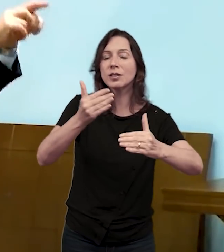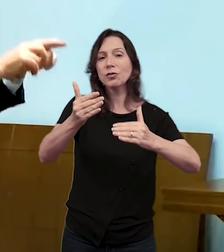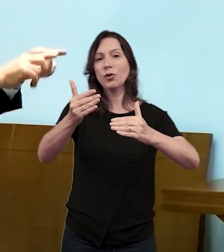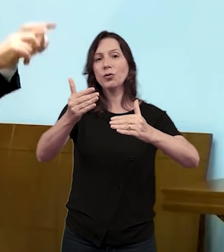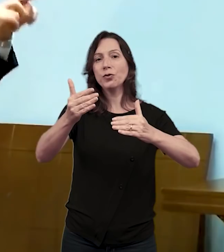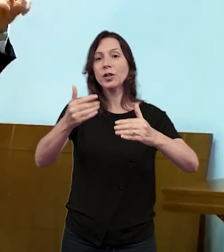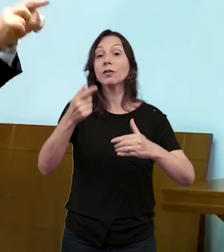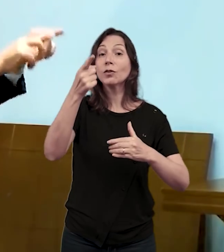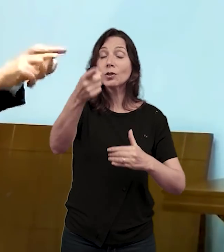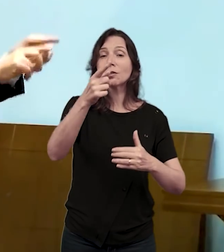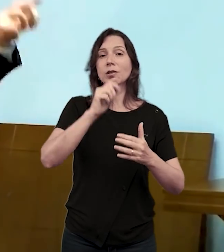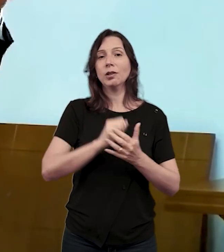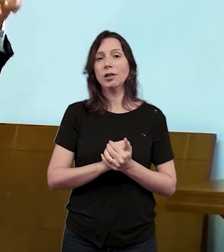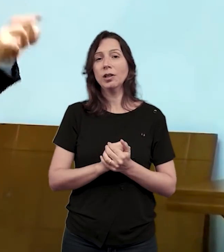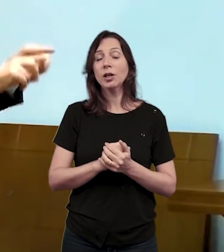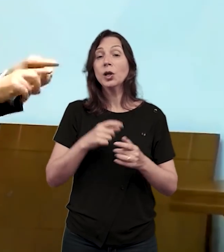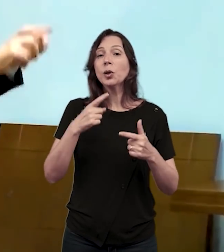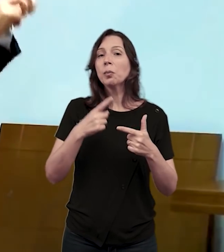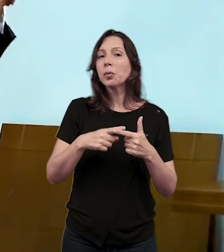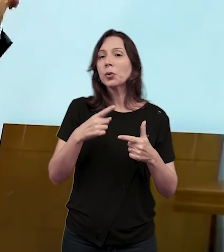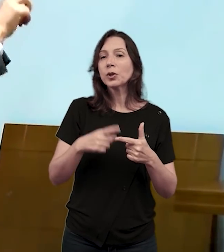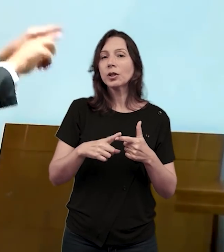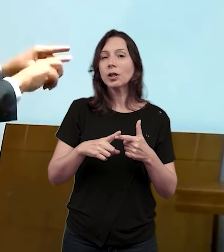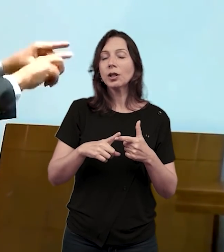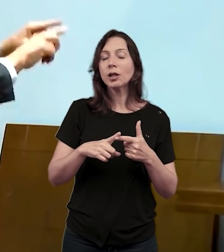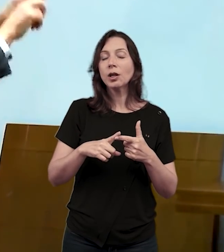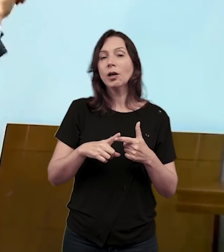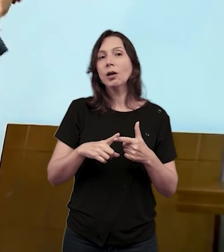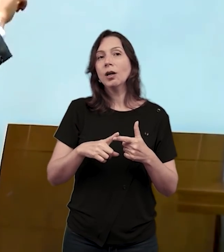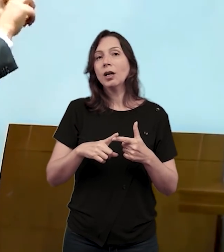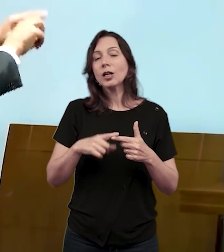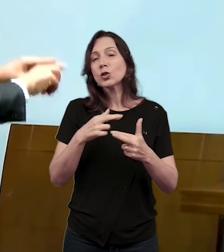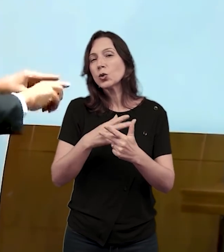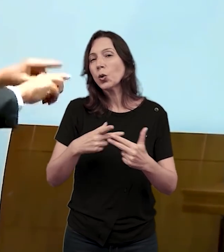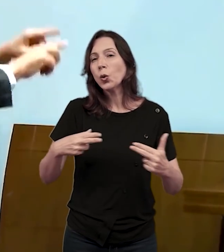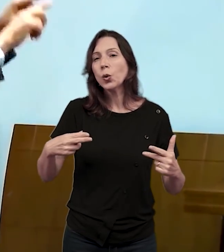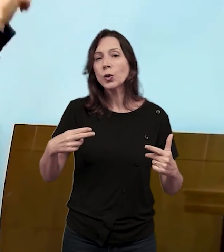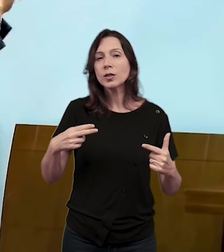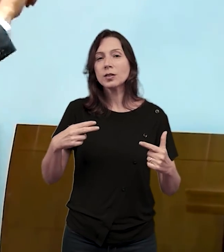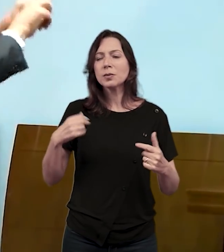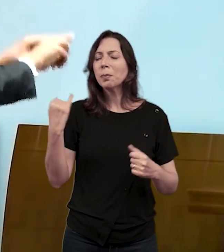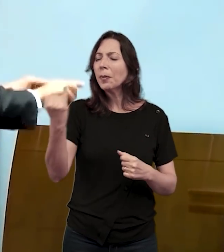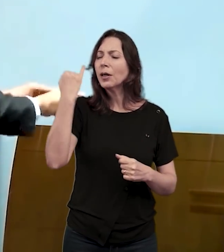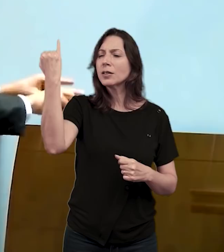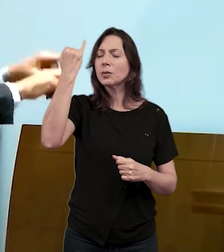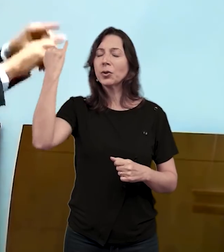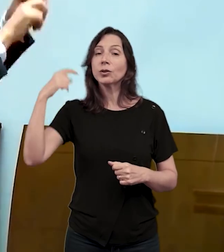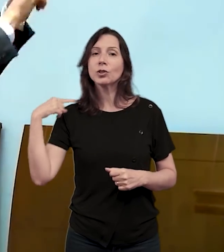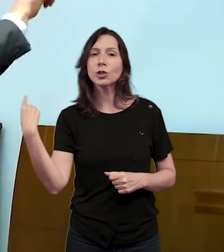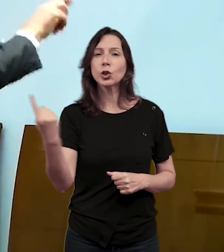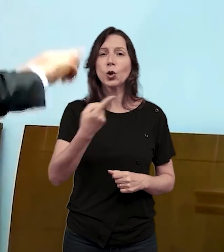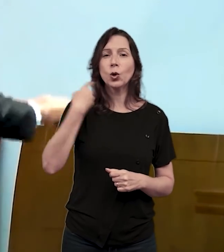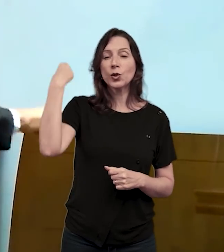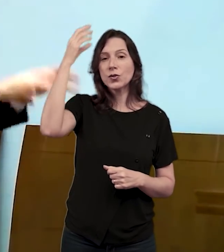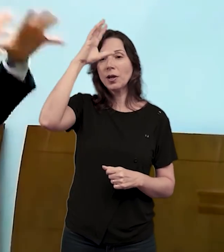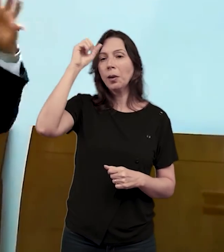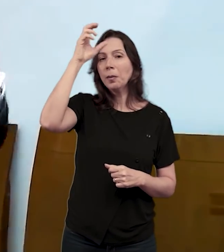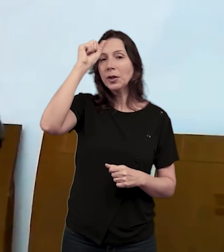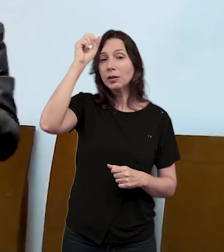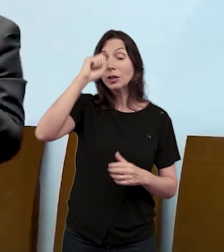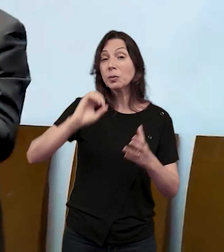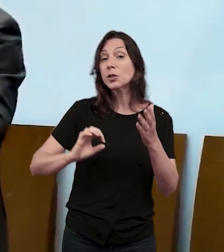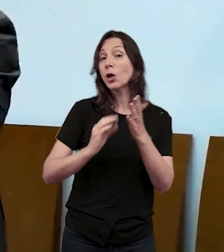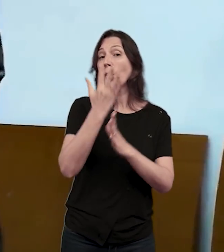da nossa vida espiritual não acontecem nos dias de folga, nos dias de saúde, nos dias de prosperidade, nos dias de festa.